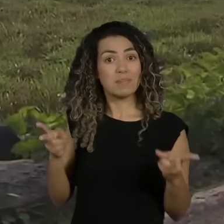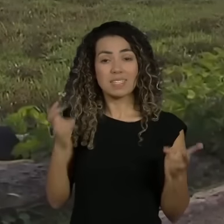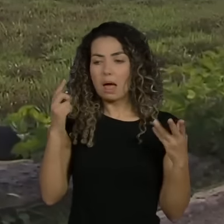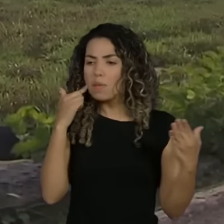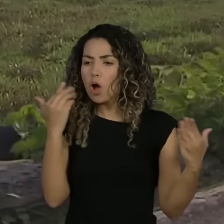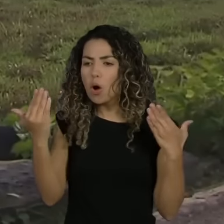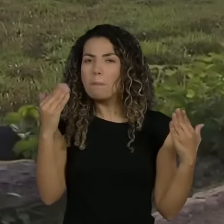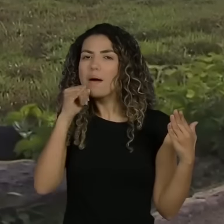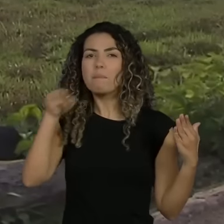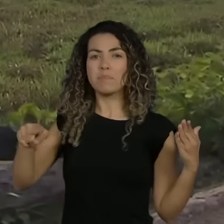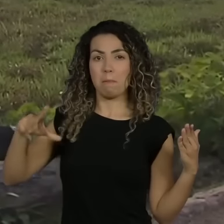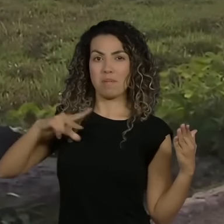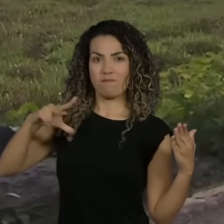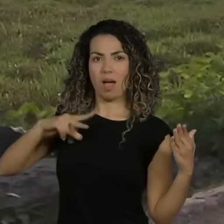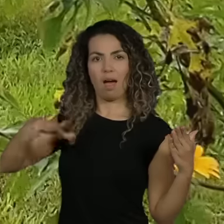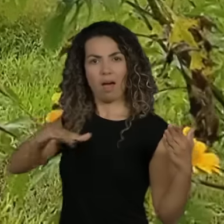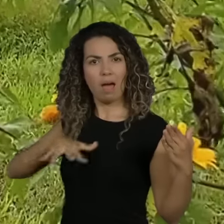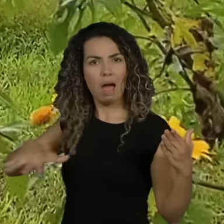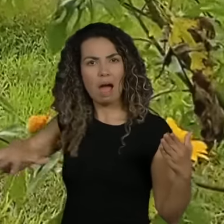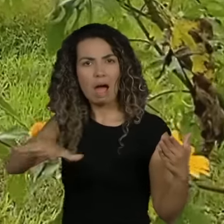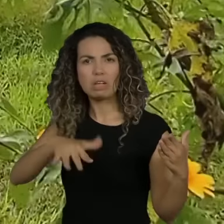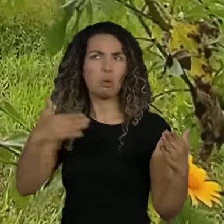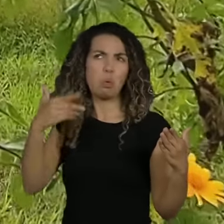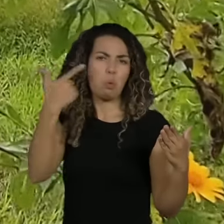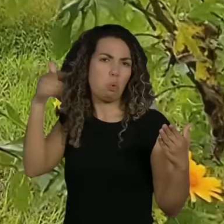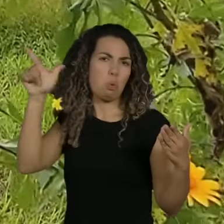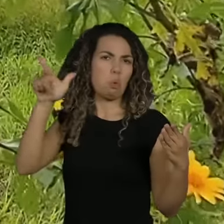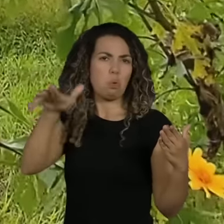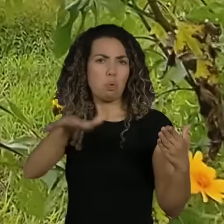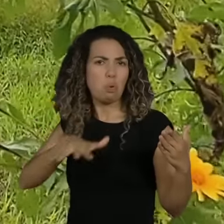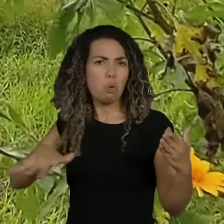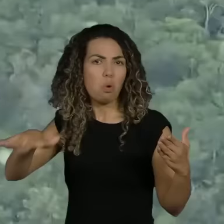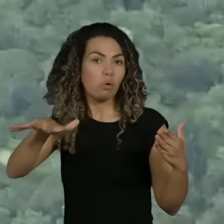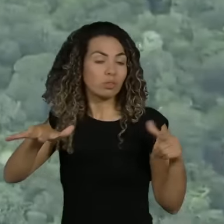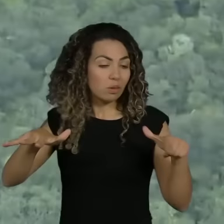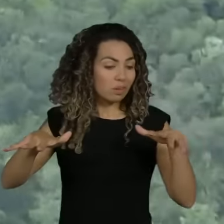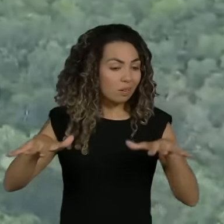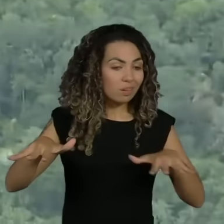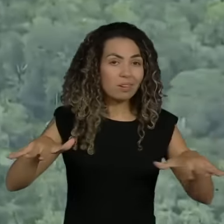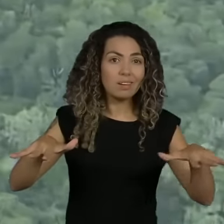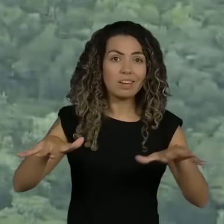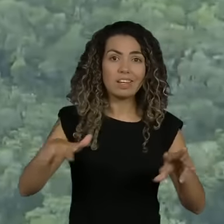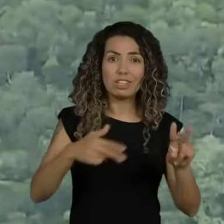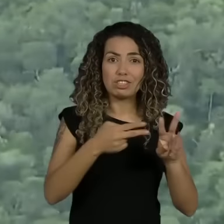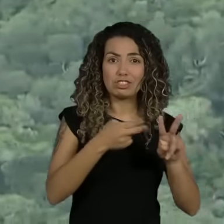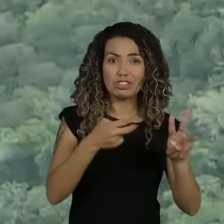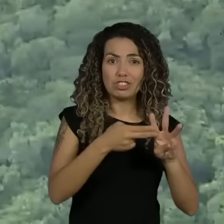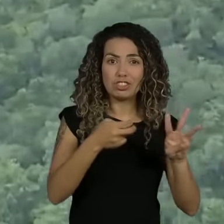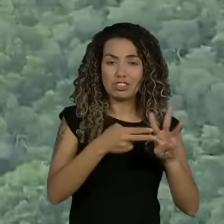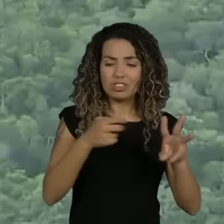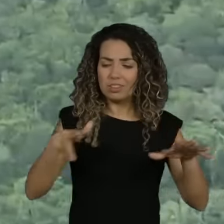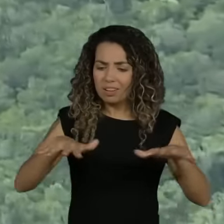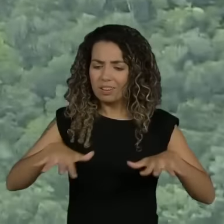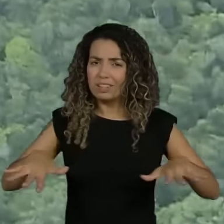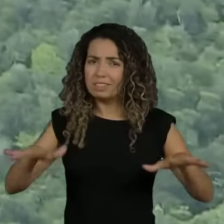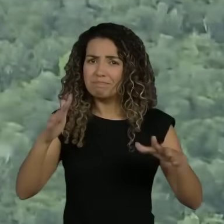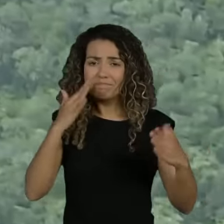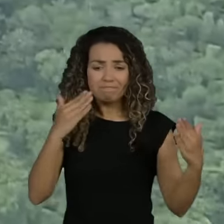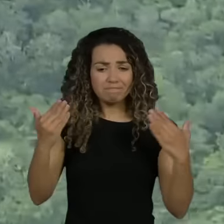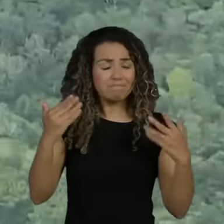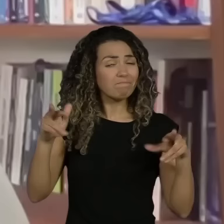ocupação privada e de outras destinações, né, de terras indígenas e populações tradicionais. Isso tem